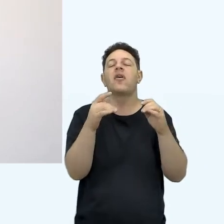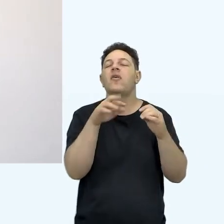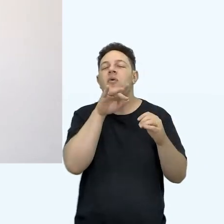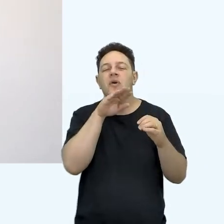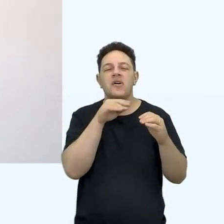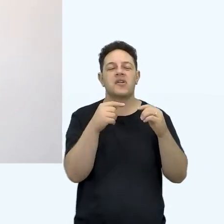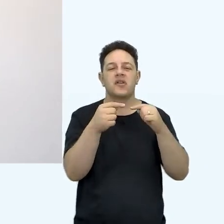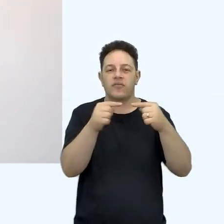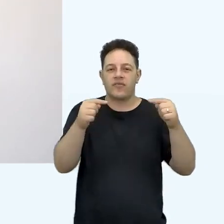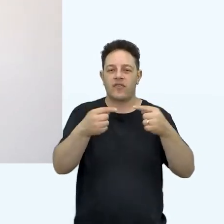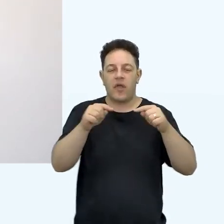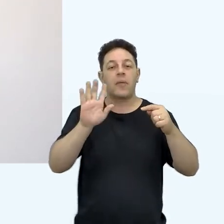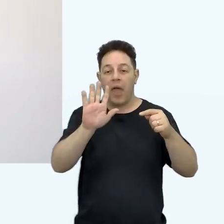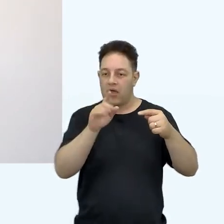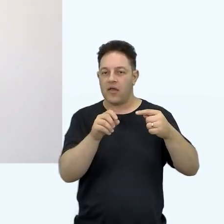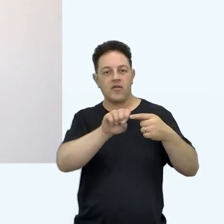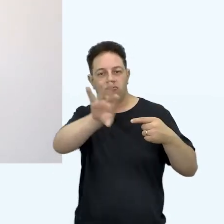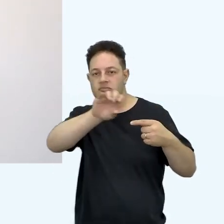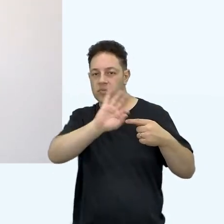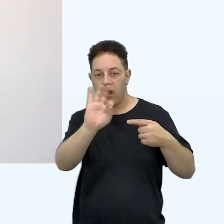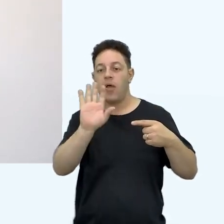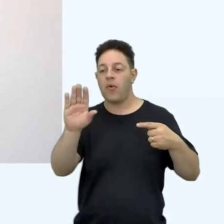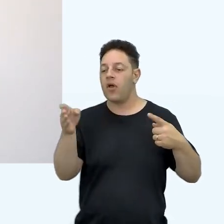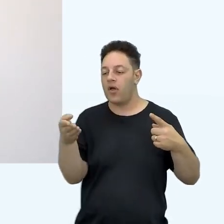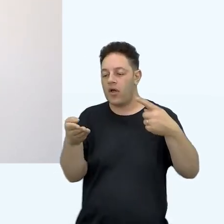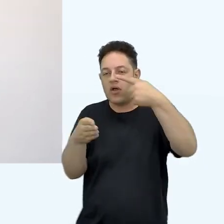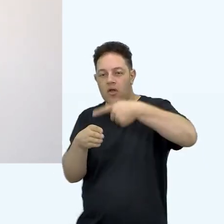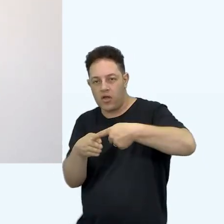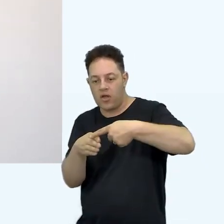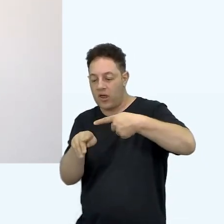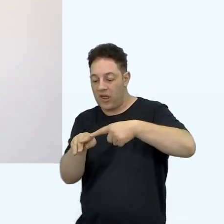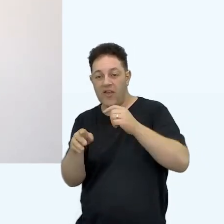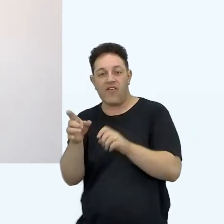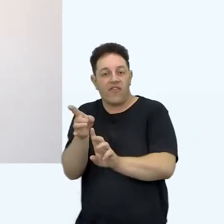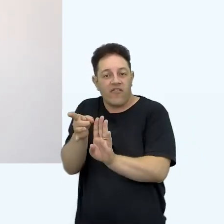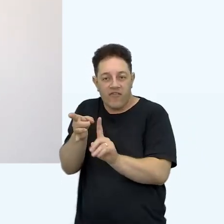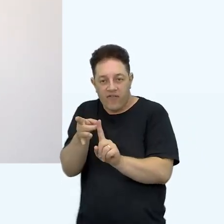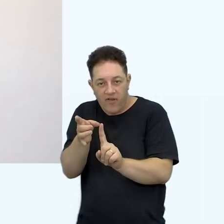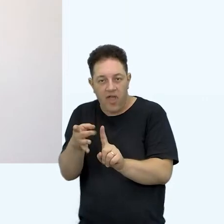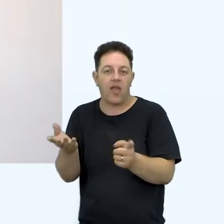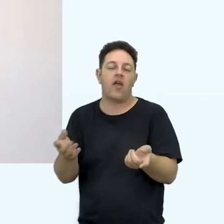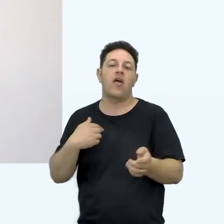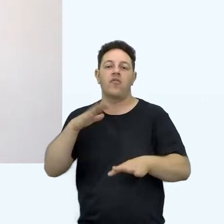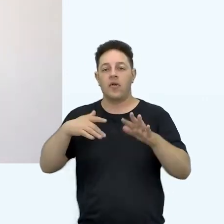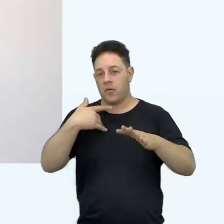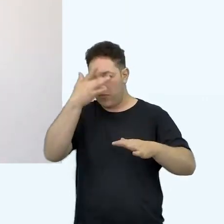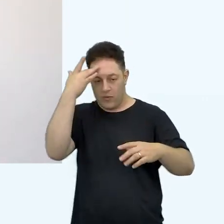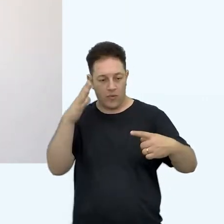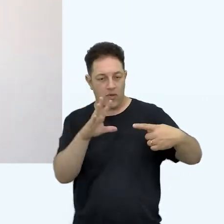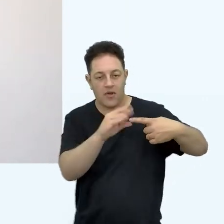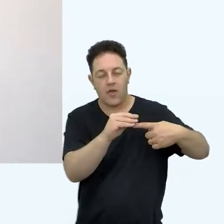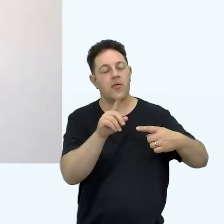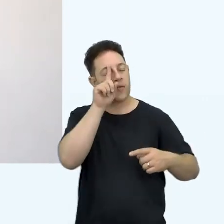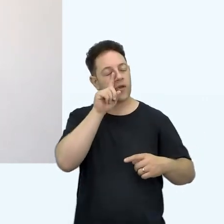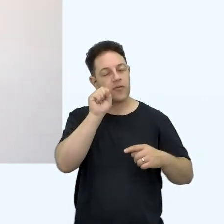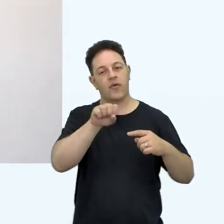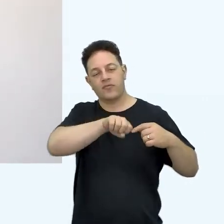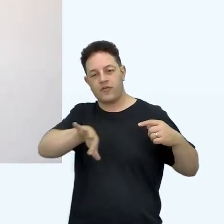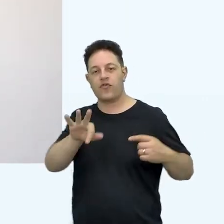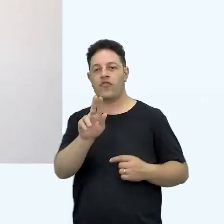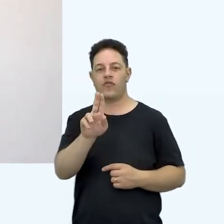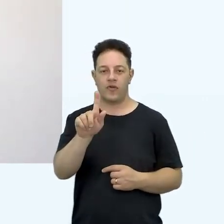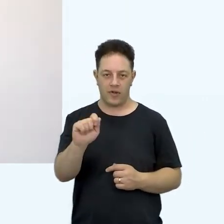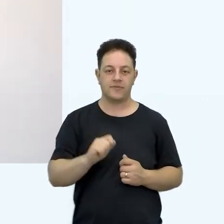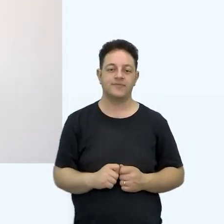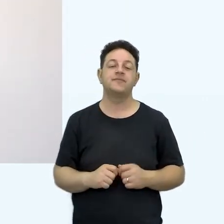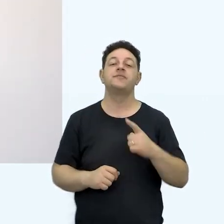mas ele pode vir a esbarrar em uma carcaça ou uma massa e aí a gente ter fuga de corrente por aquele ponto. A gente também tem o caso,